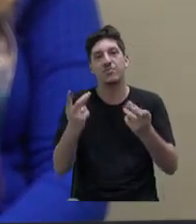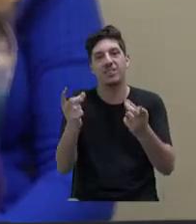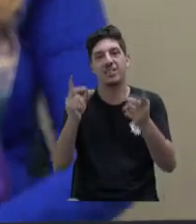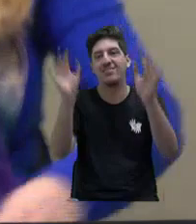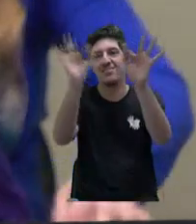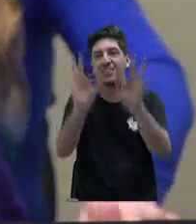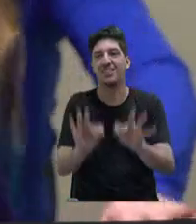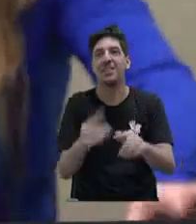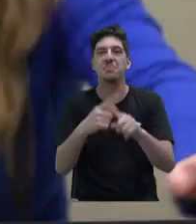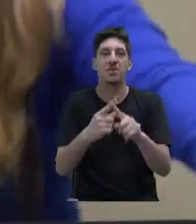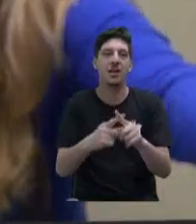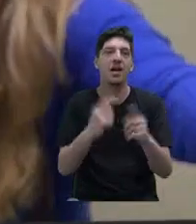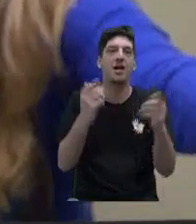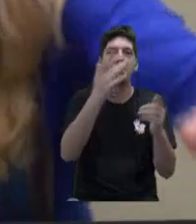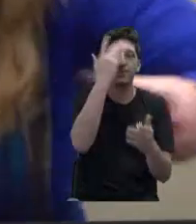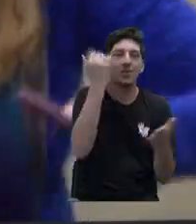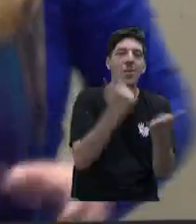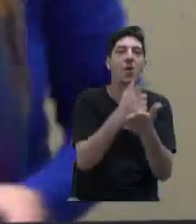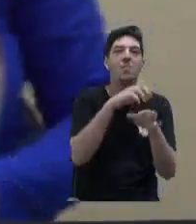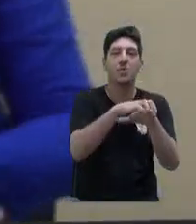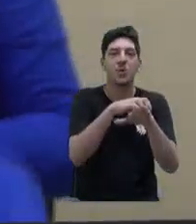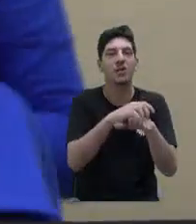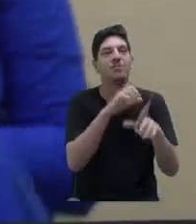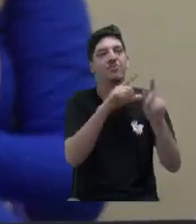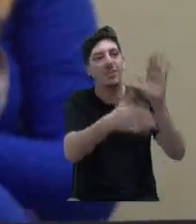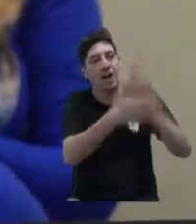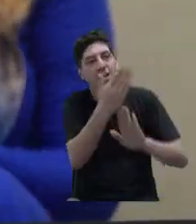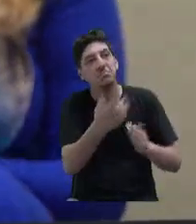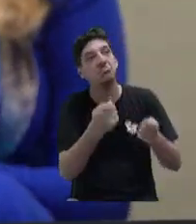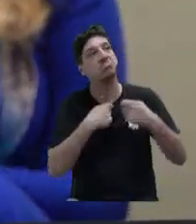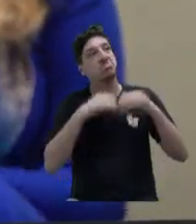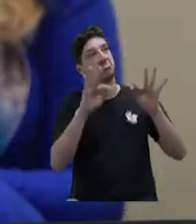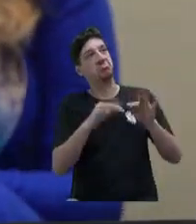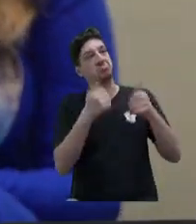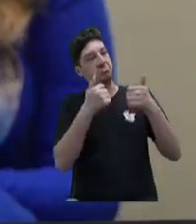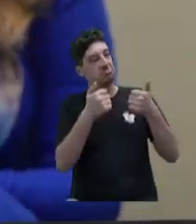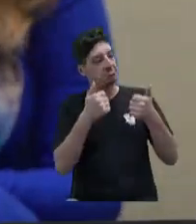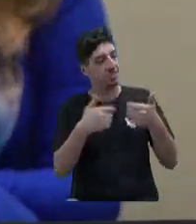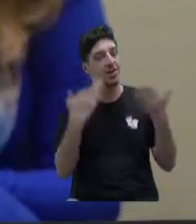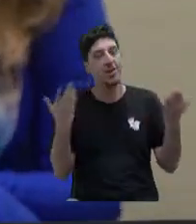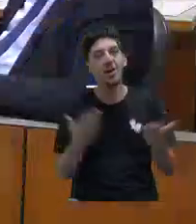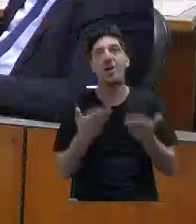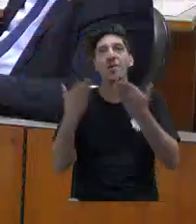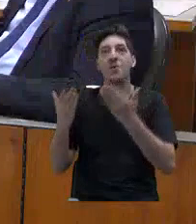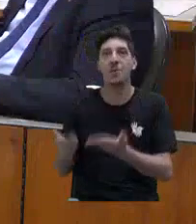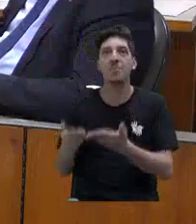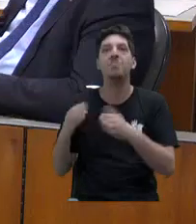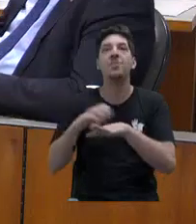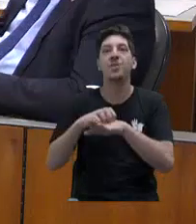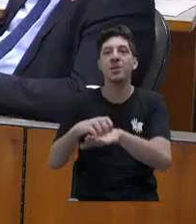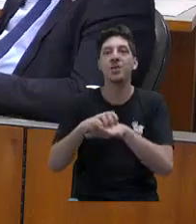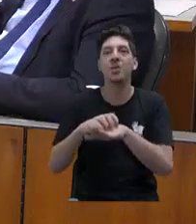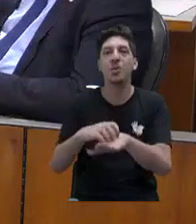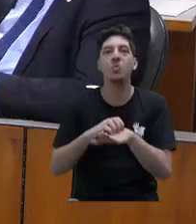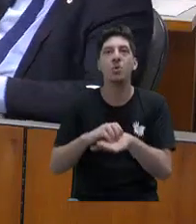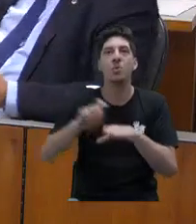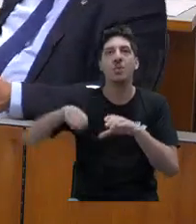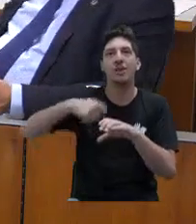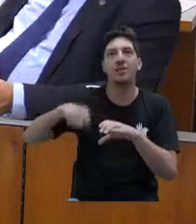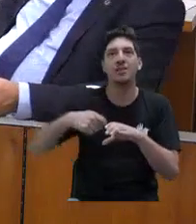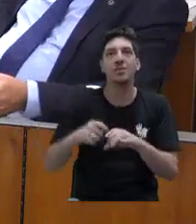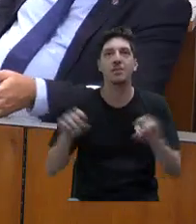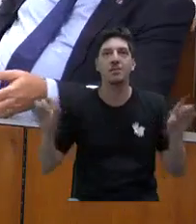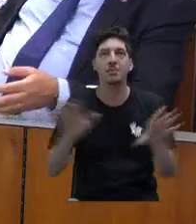pessoas. Então, vou passar para o nosso presidente aqui da Comissão de Turismo e Gastronomia, para a gente poder encerrar a